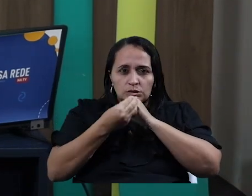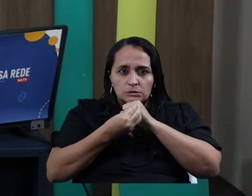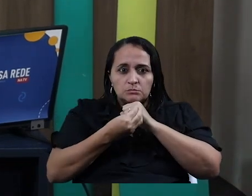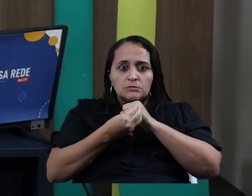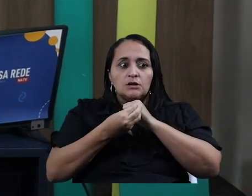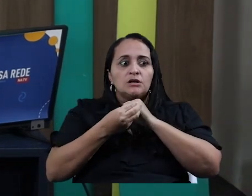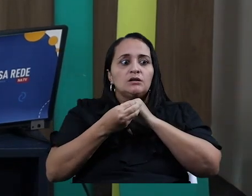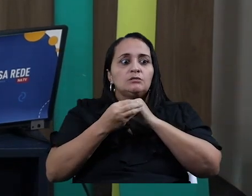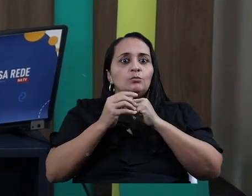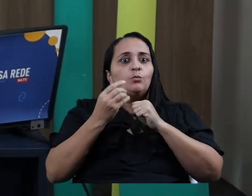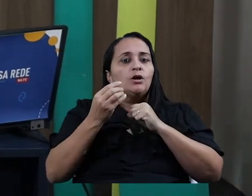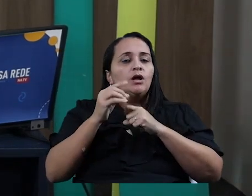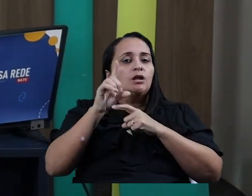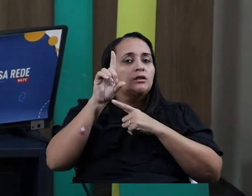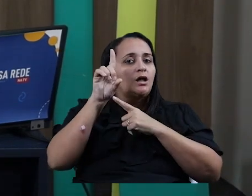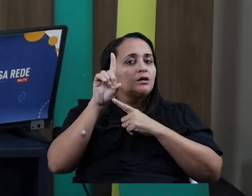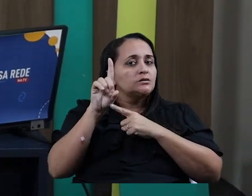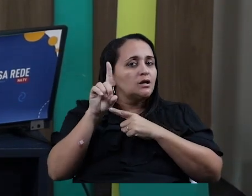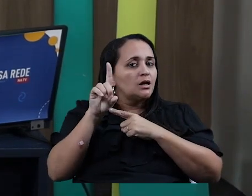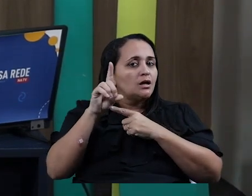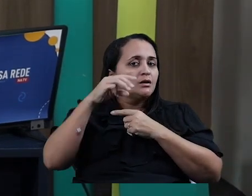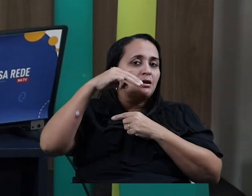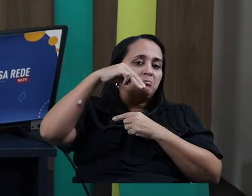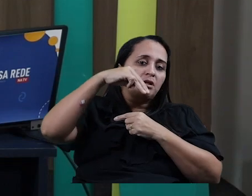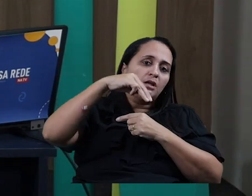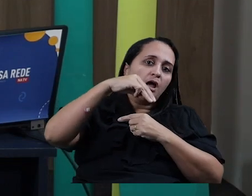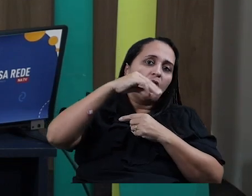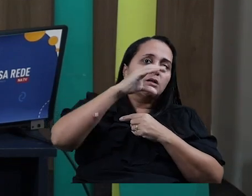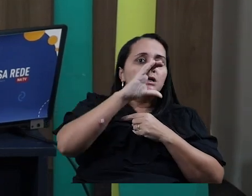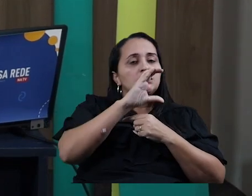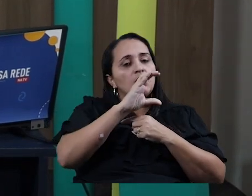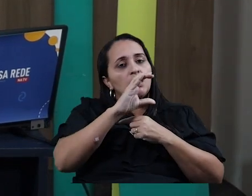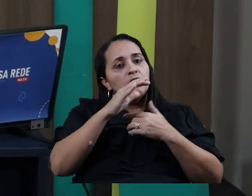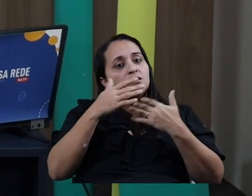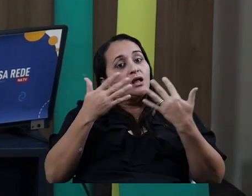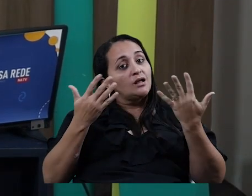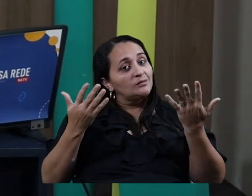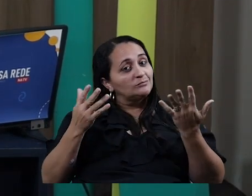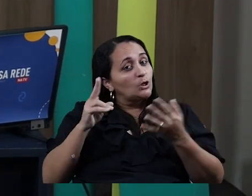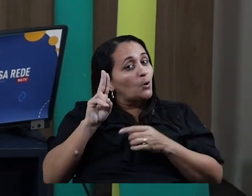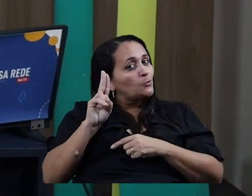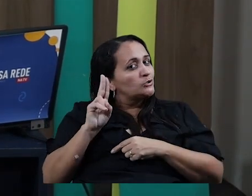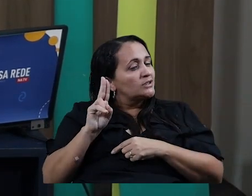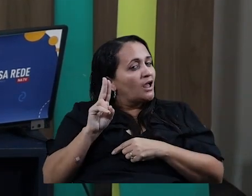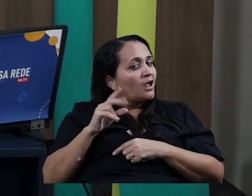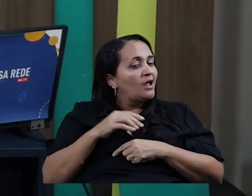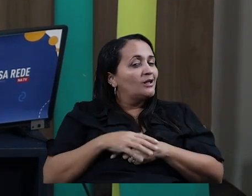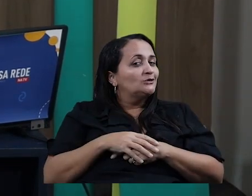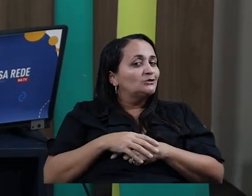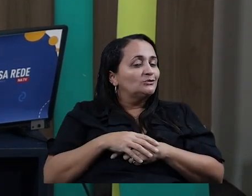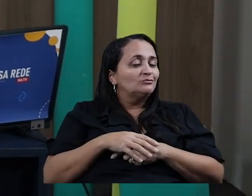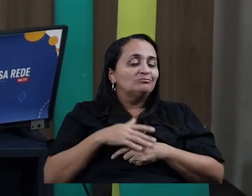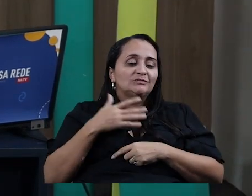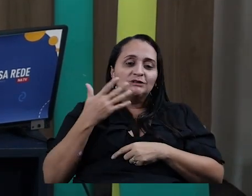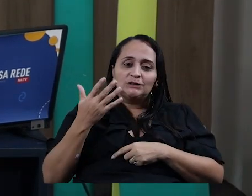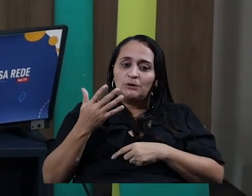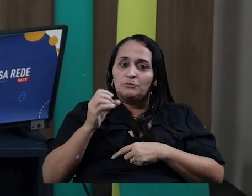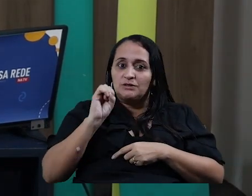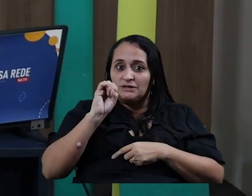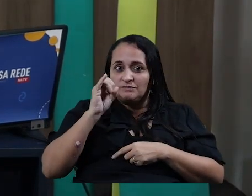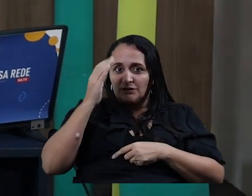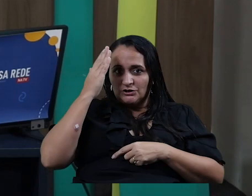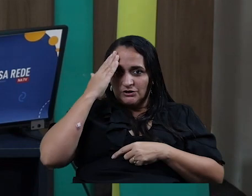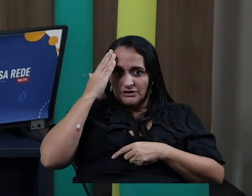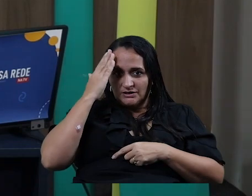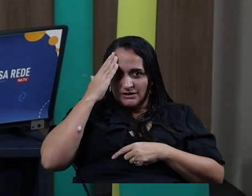dezenas, do milhar, das unidades simples. Então, será que você pegou mesmo o assunto? Se não